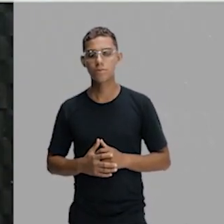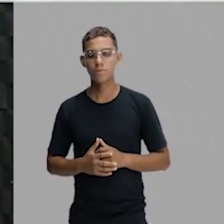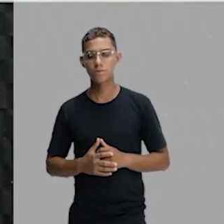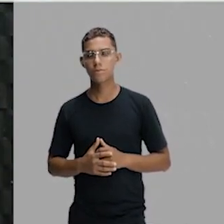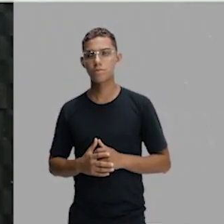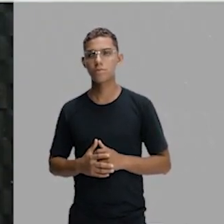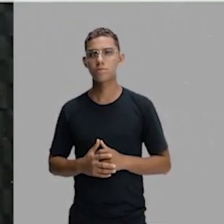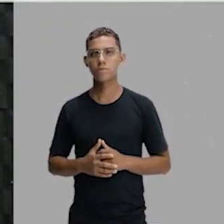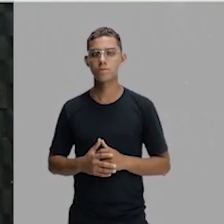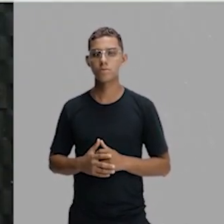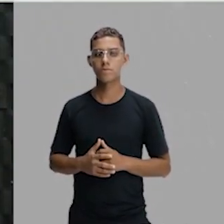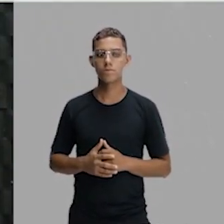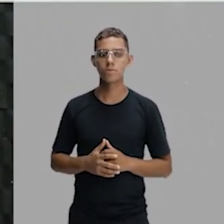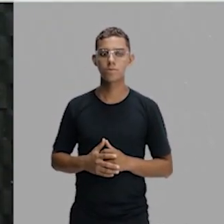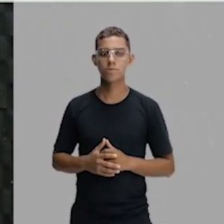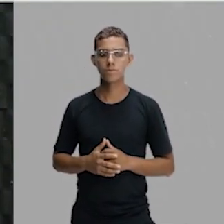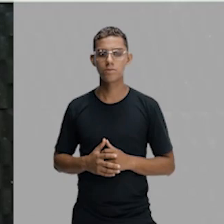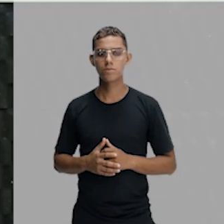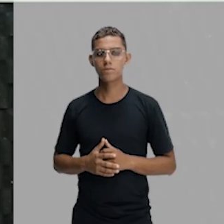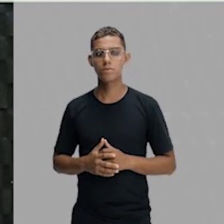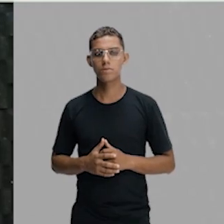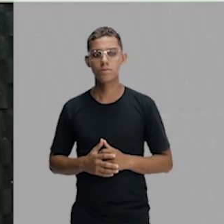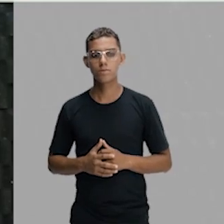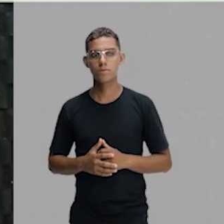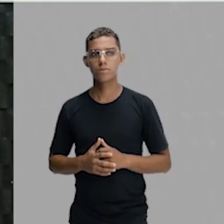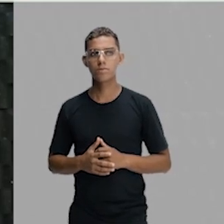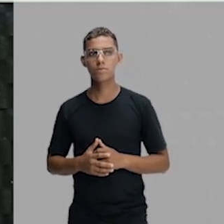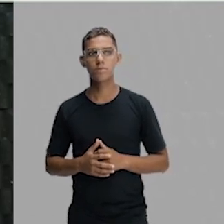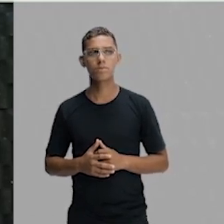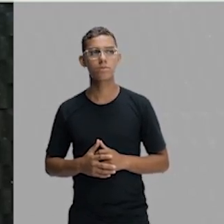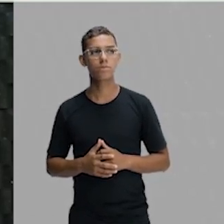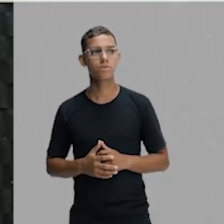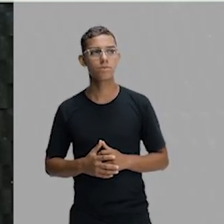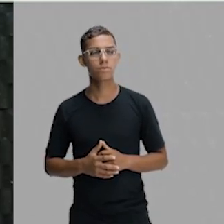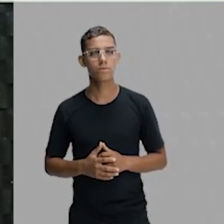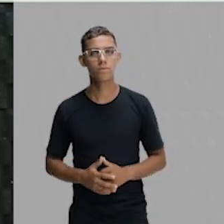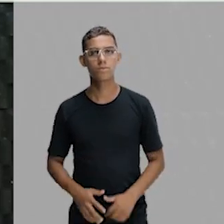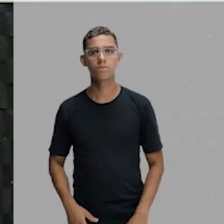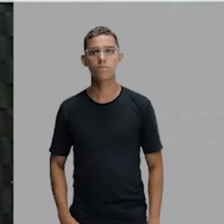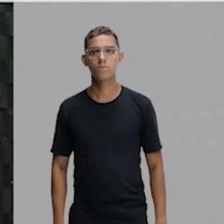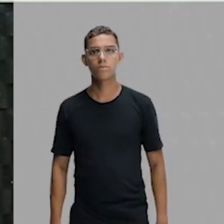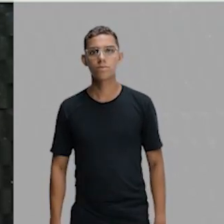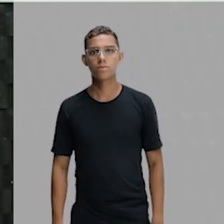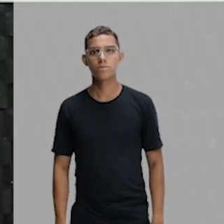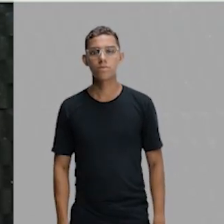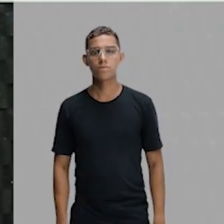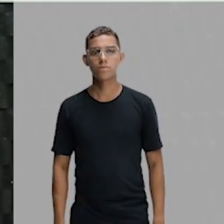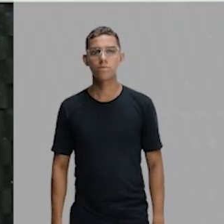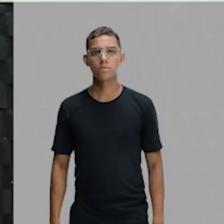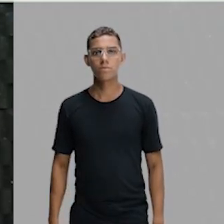A próxima questão diz o seguinte, deixa eu apagar aqui para poder a gente responder ela.